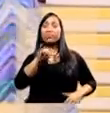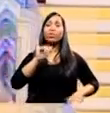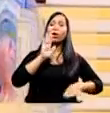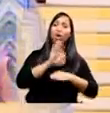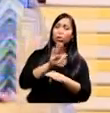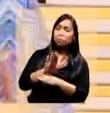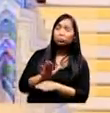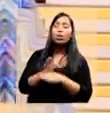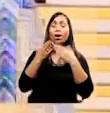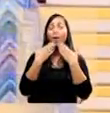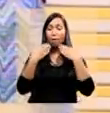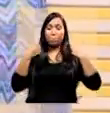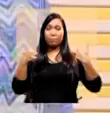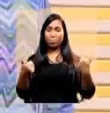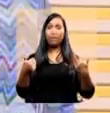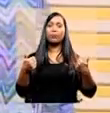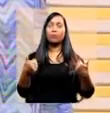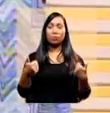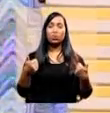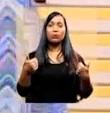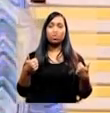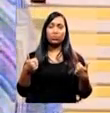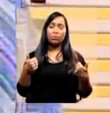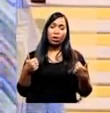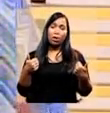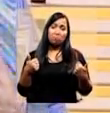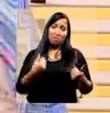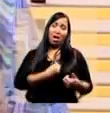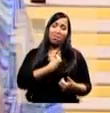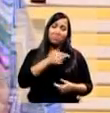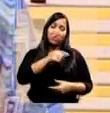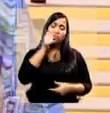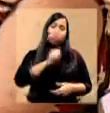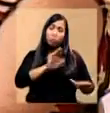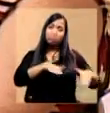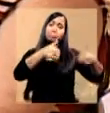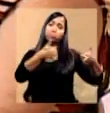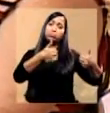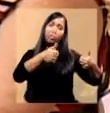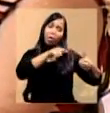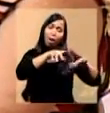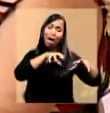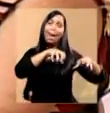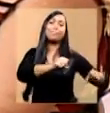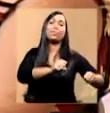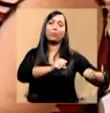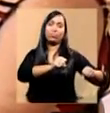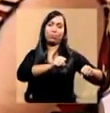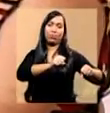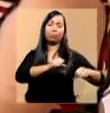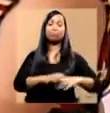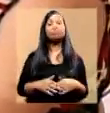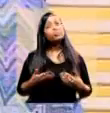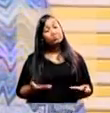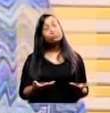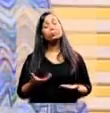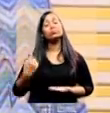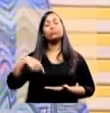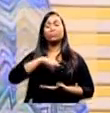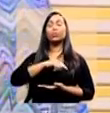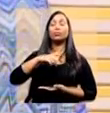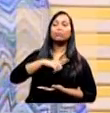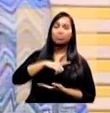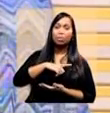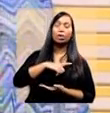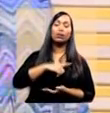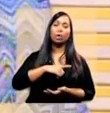vão ajudar a melhorar a vida dessa mulher, a empoderar, né? Vamos ao termo. Então, nós